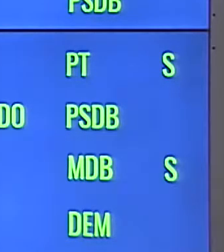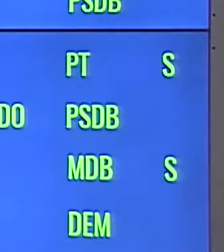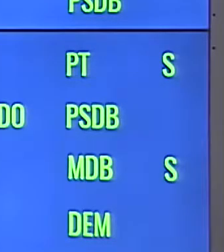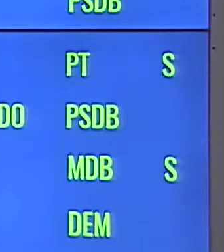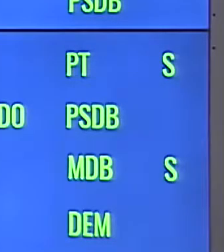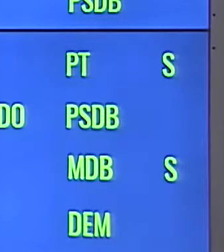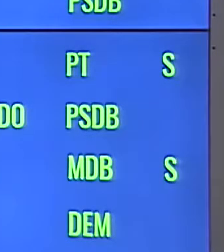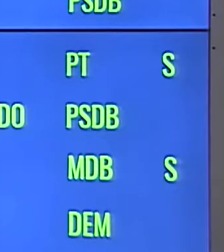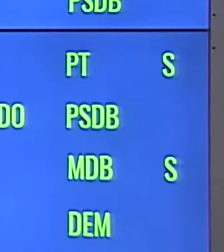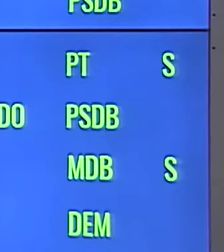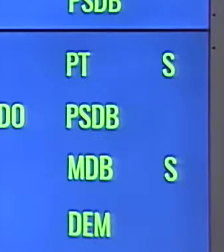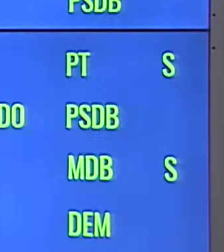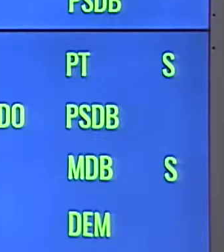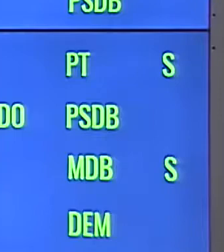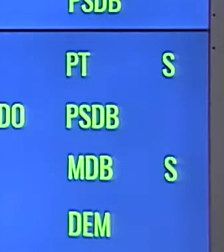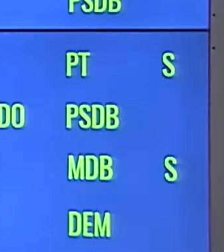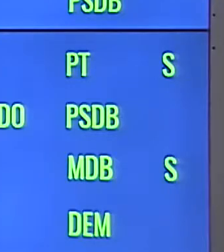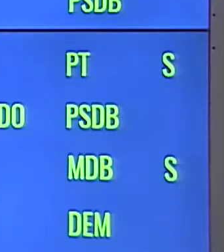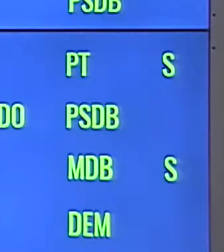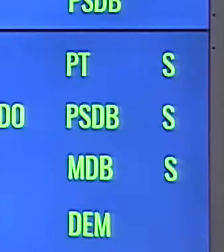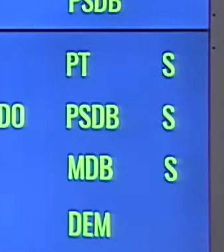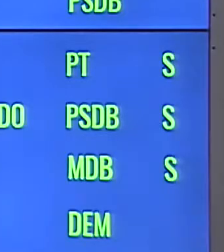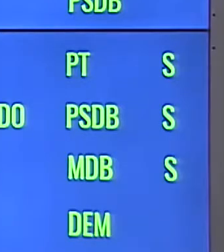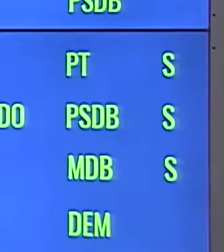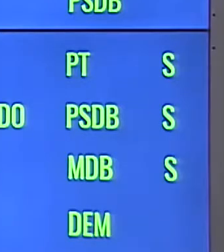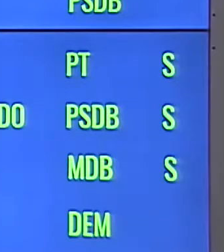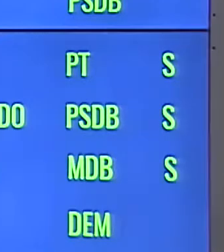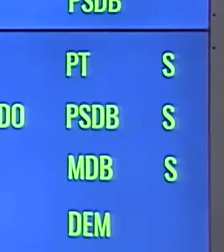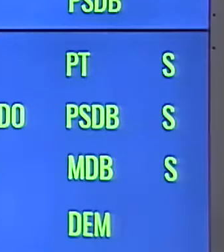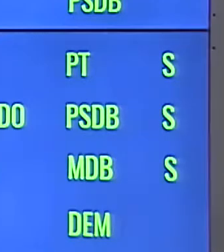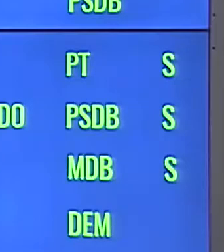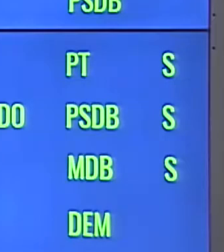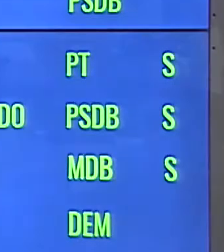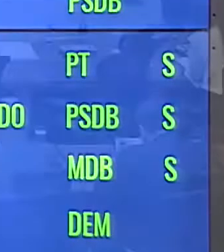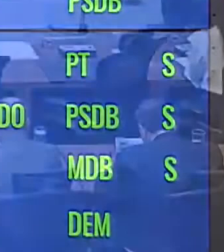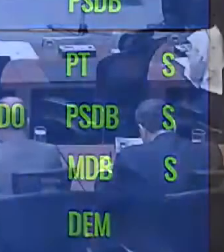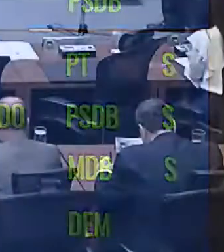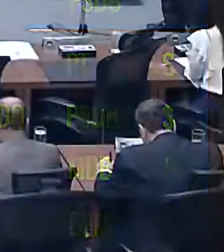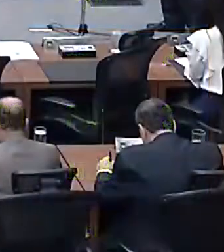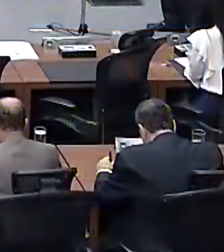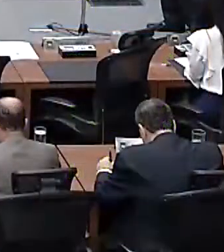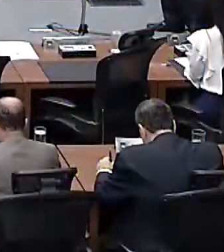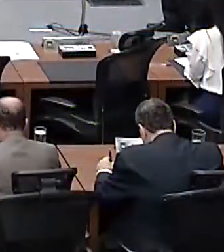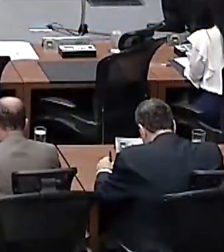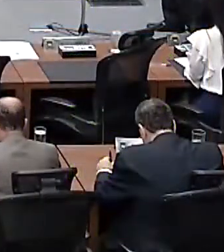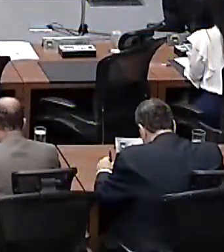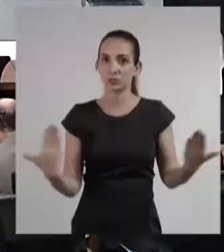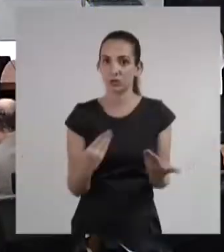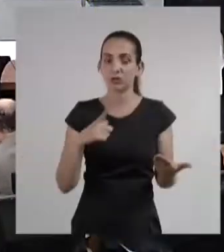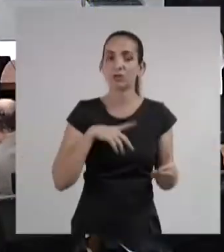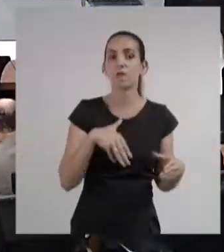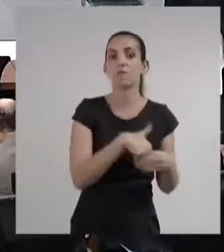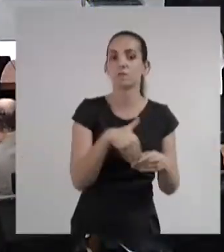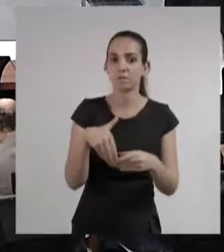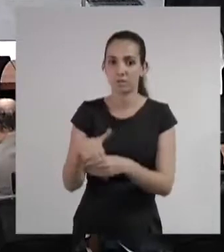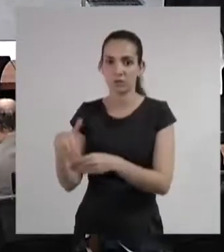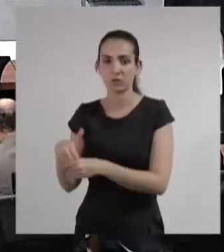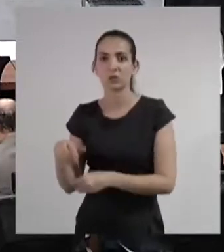Deputado Paulo Correia. Pela ordem, deputado Zé Teixeira. Senhor presidente, nós estamos votando aí